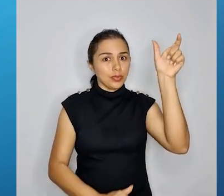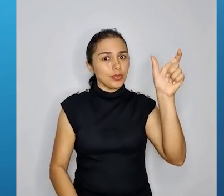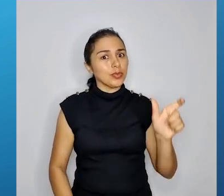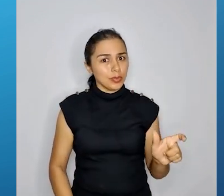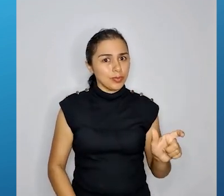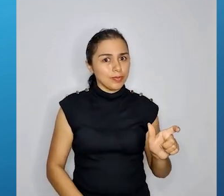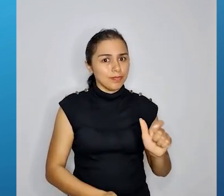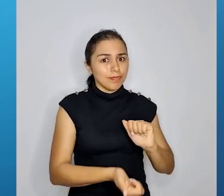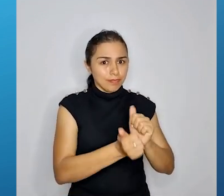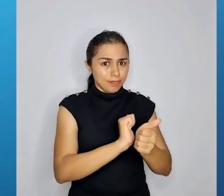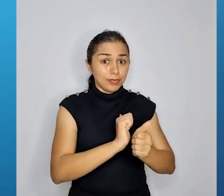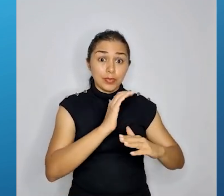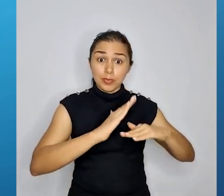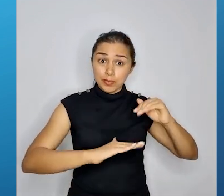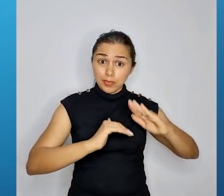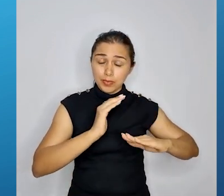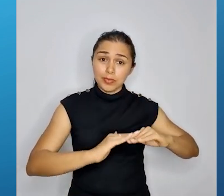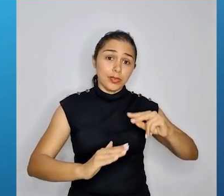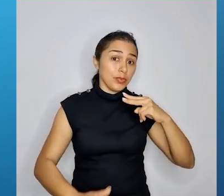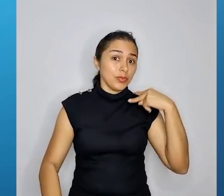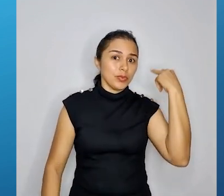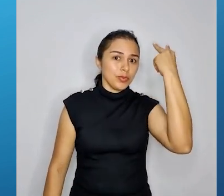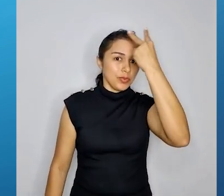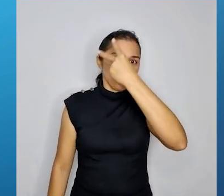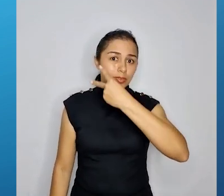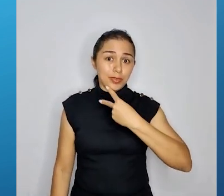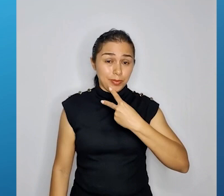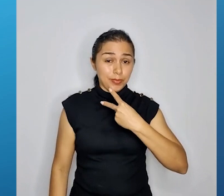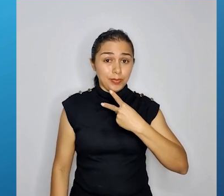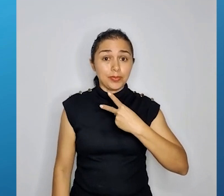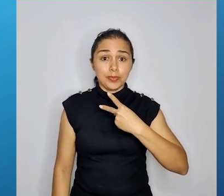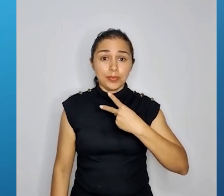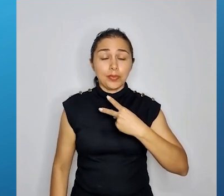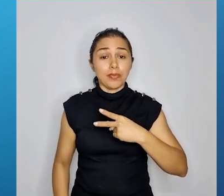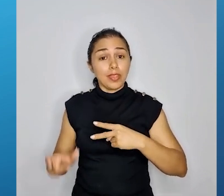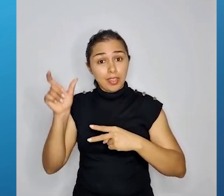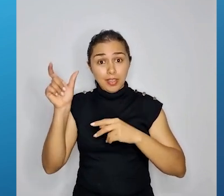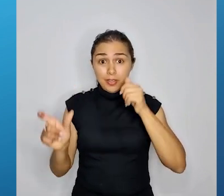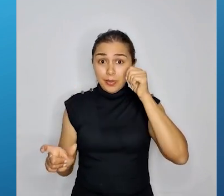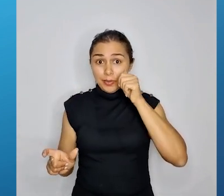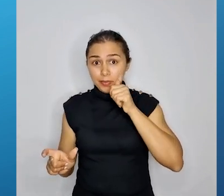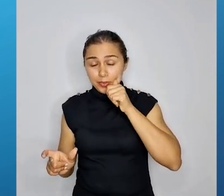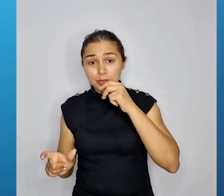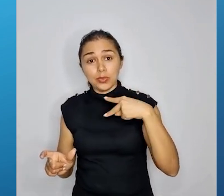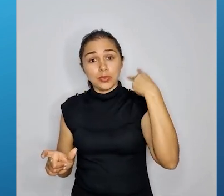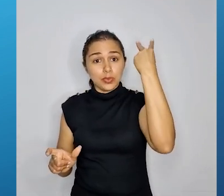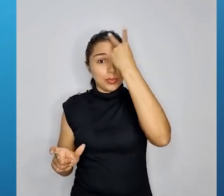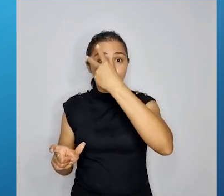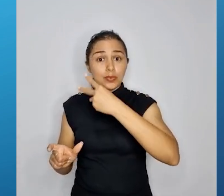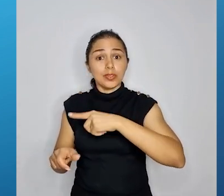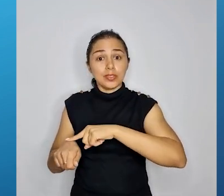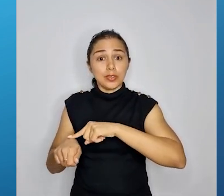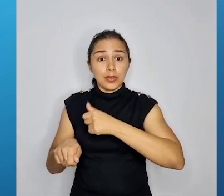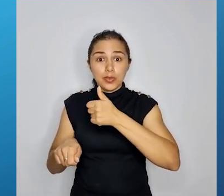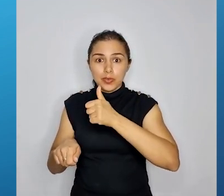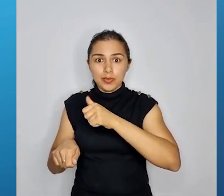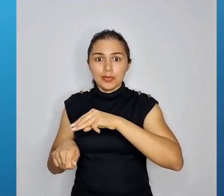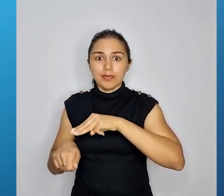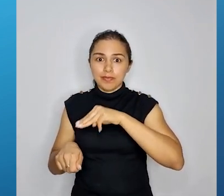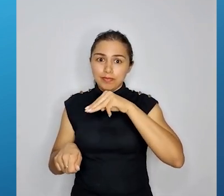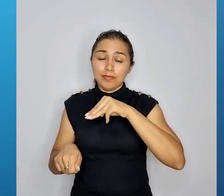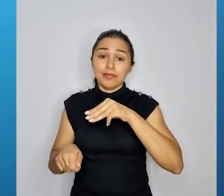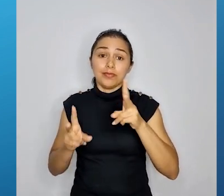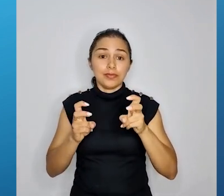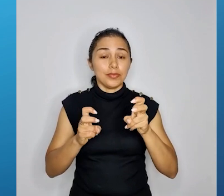masculino ter o tempo de 2 horas ali e o feminino já 2 horas e 11, a gente observa basicamente quase que o dobro ali